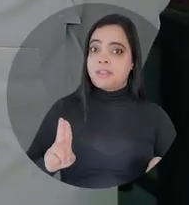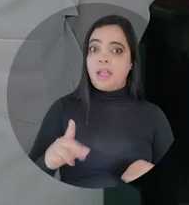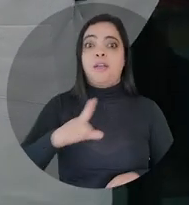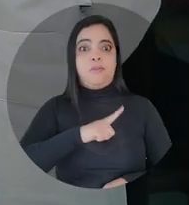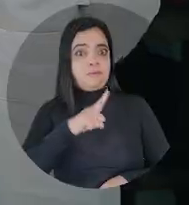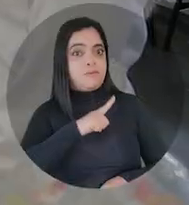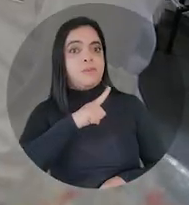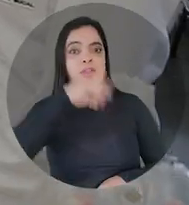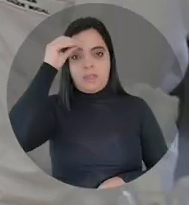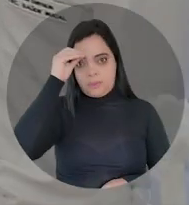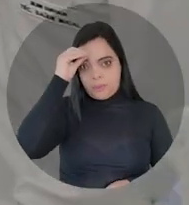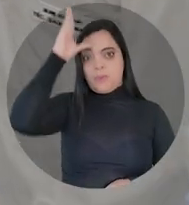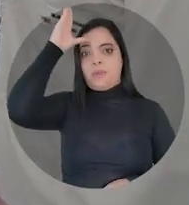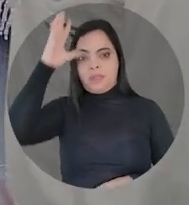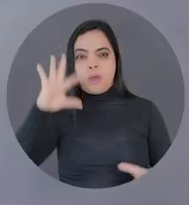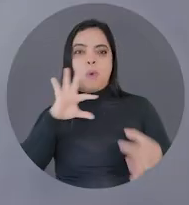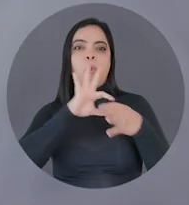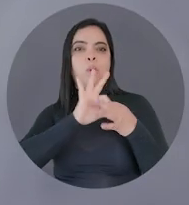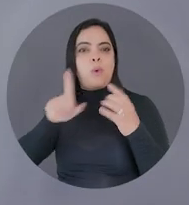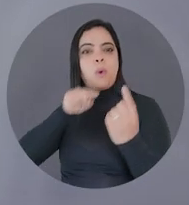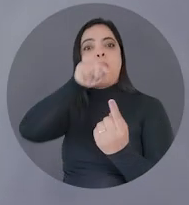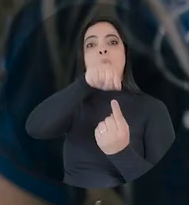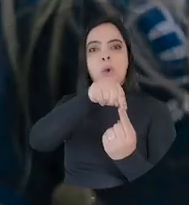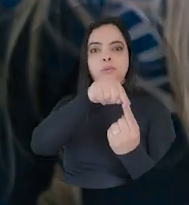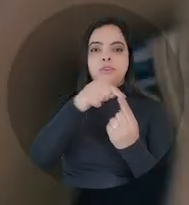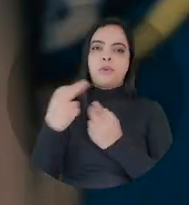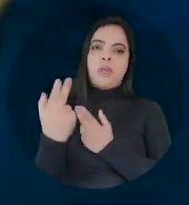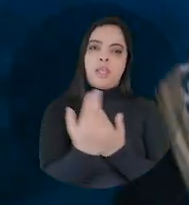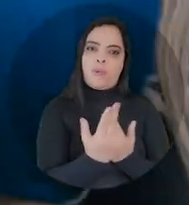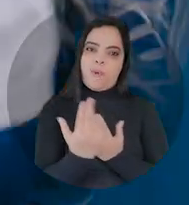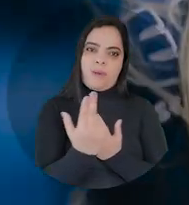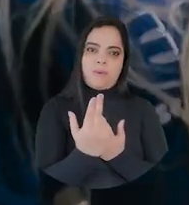Na UFO se produz conhecimento alinhado a um propósito comum: